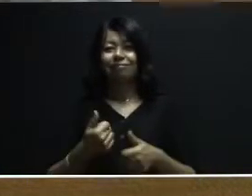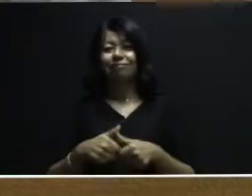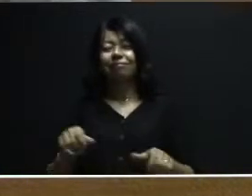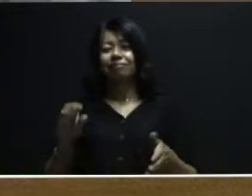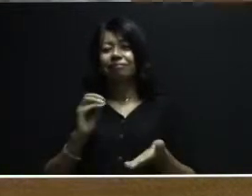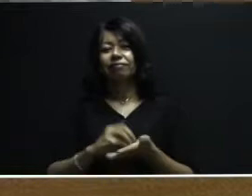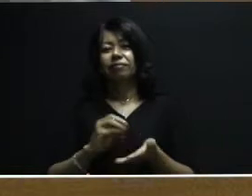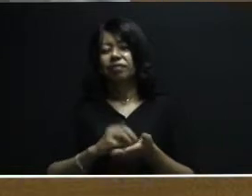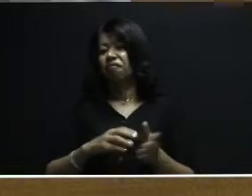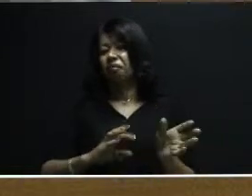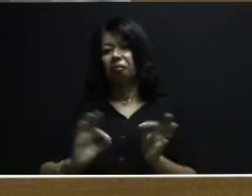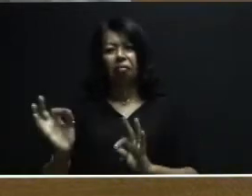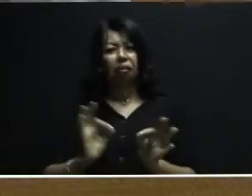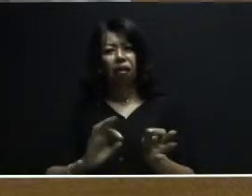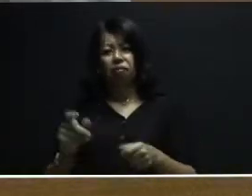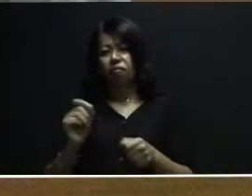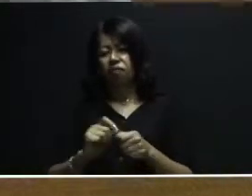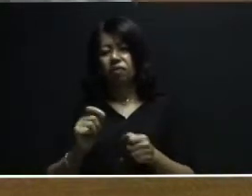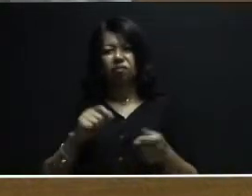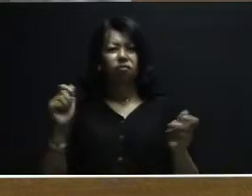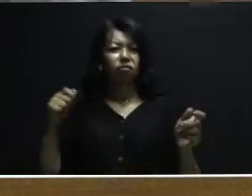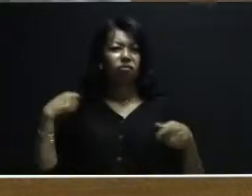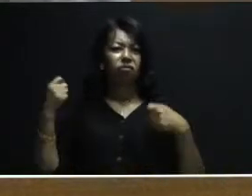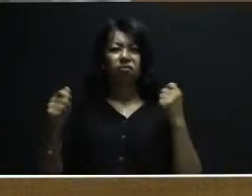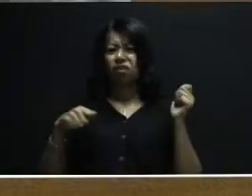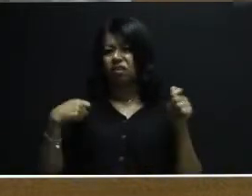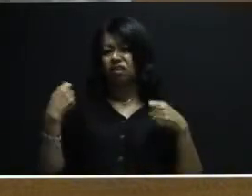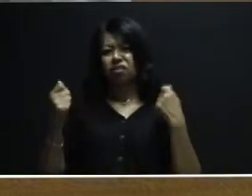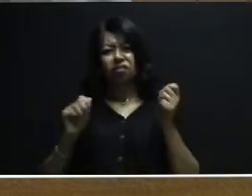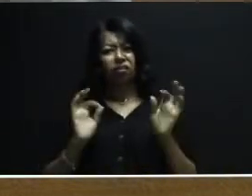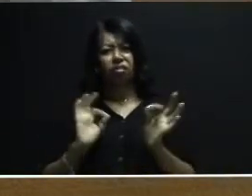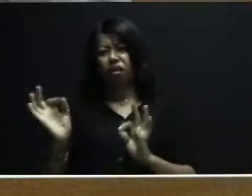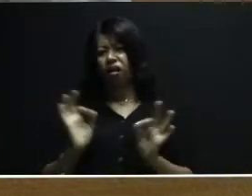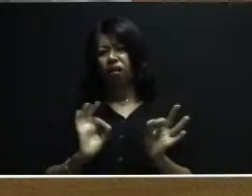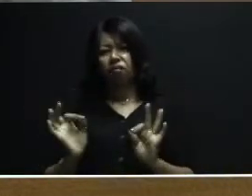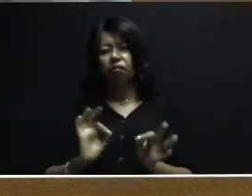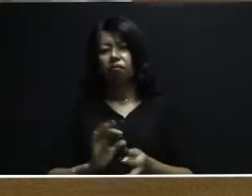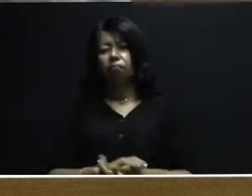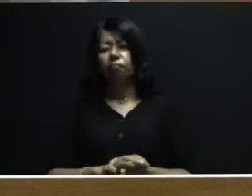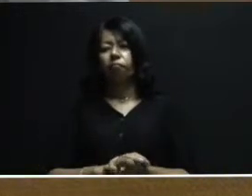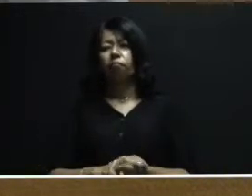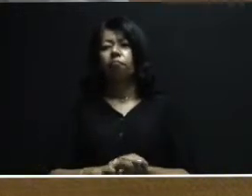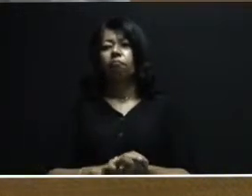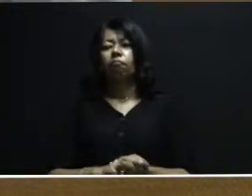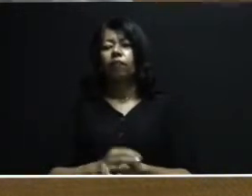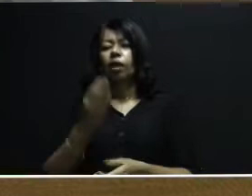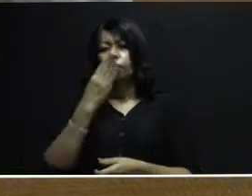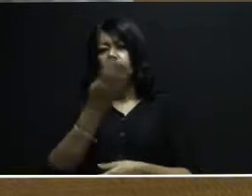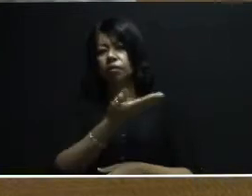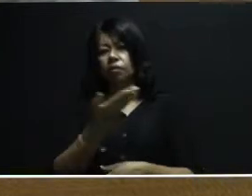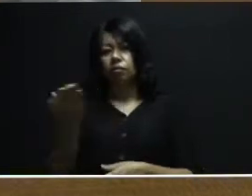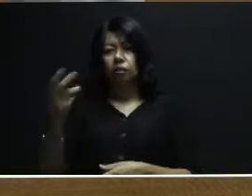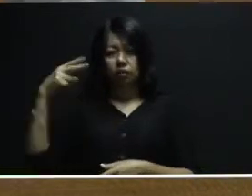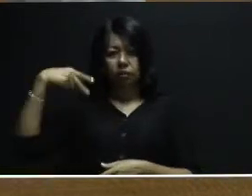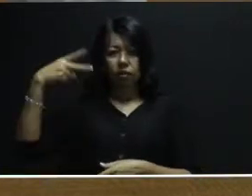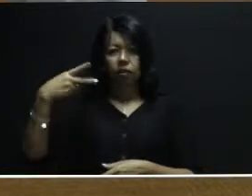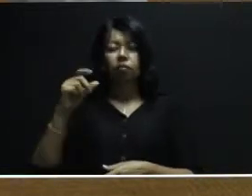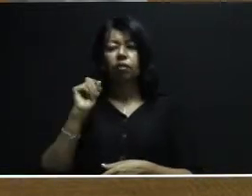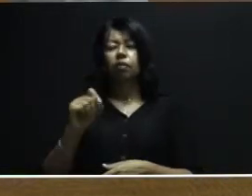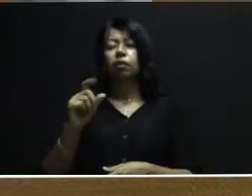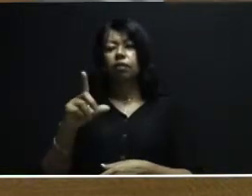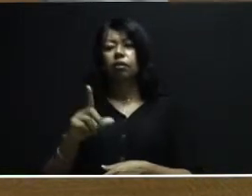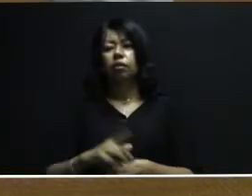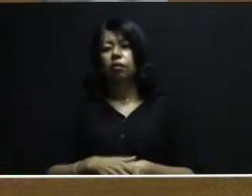sem atividade física nenhuma. Eu peço aos senhores vereadores, que os senhores